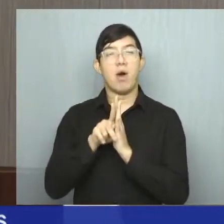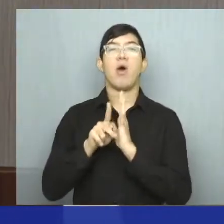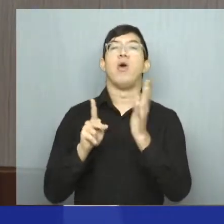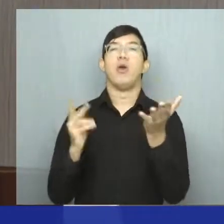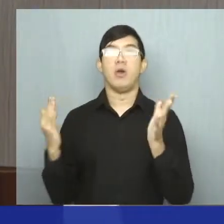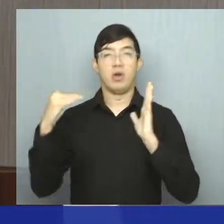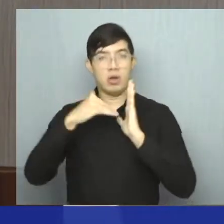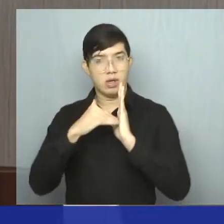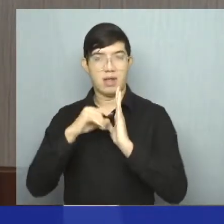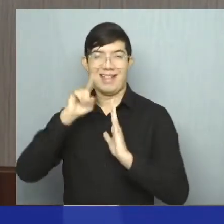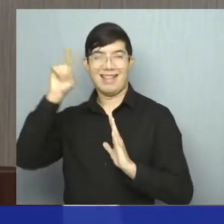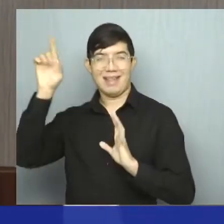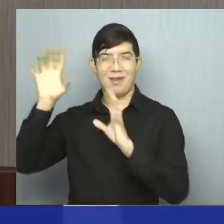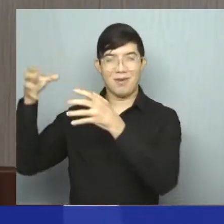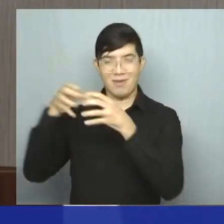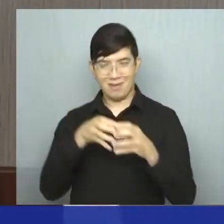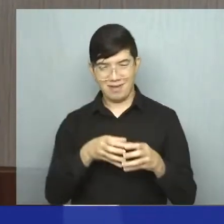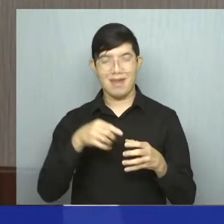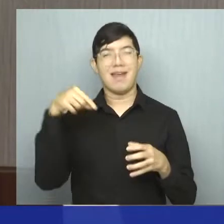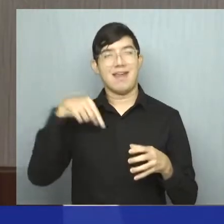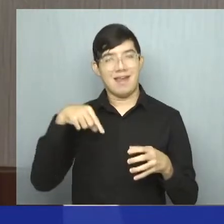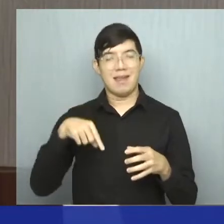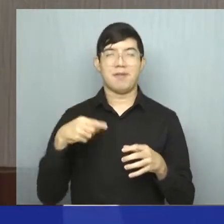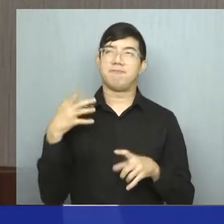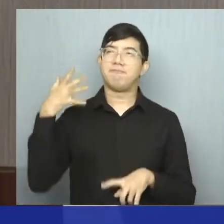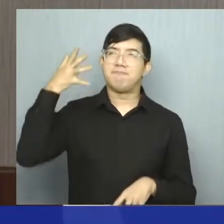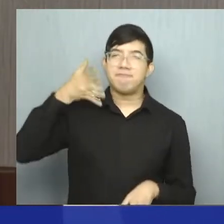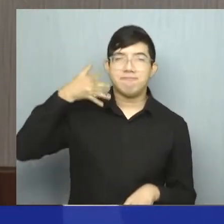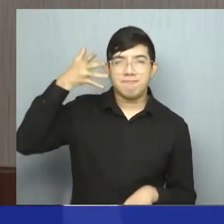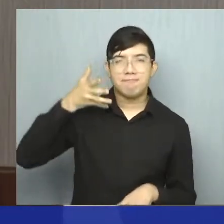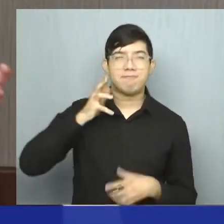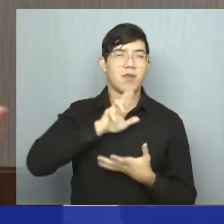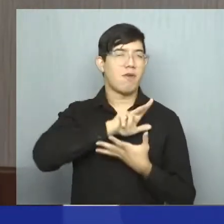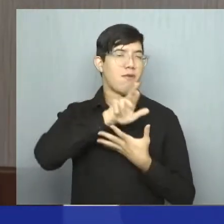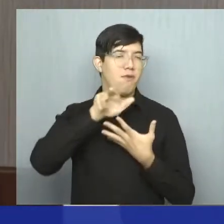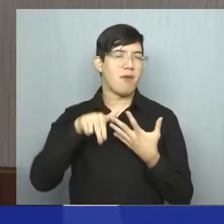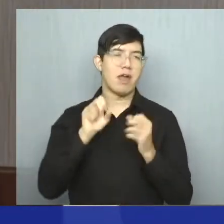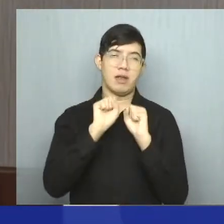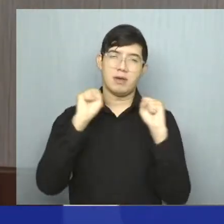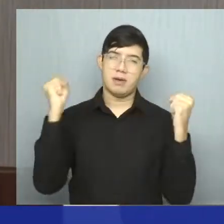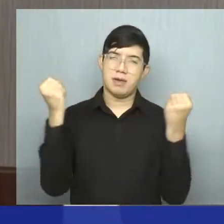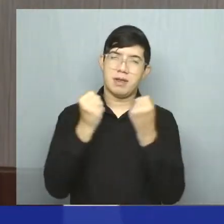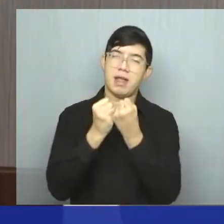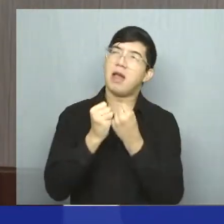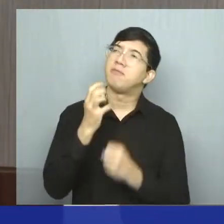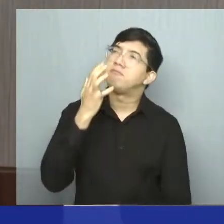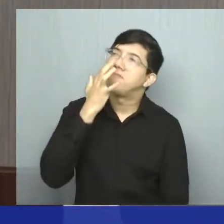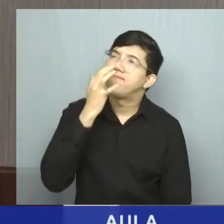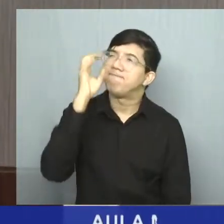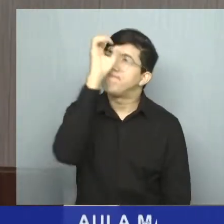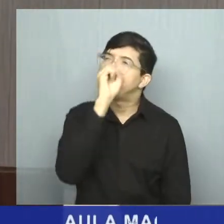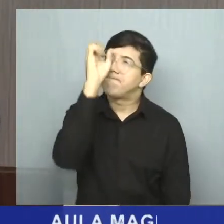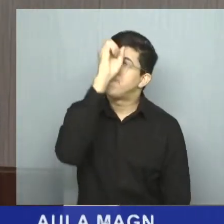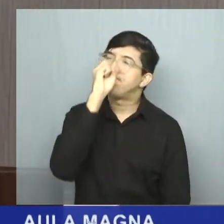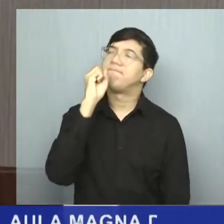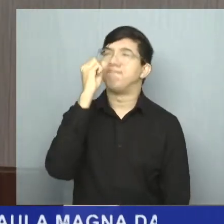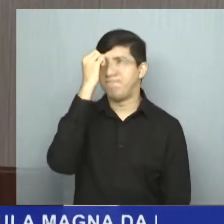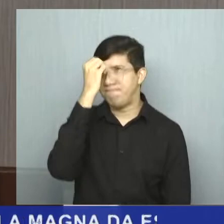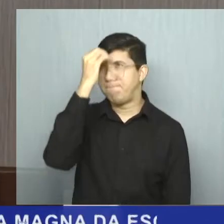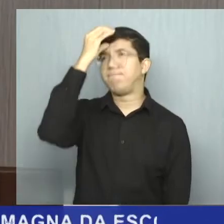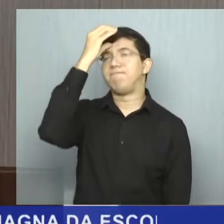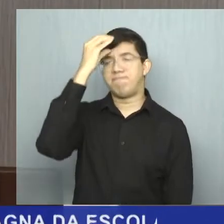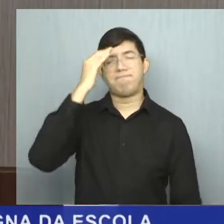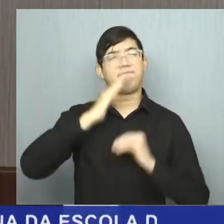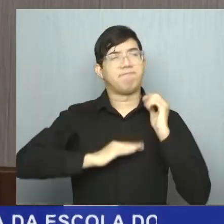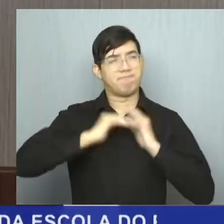aqui fazer palestras, nós já realizamos vários seminários de aperfeiçoamento, isso para qualificar e melhorar